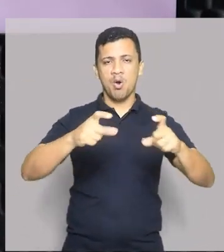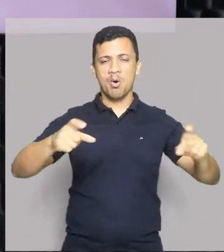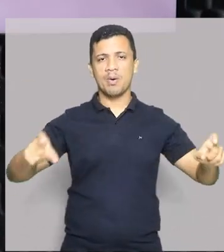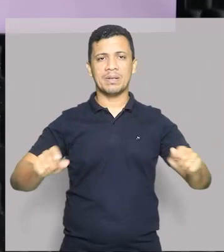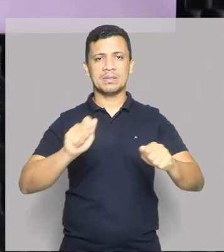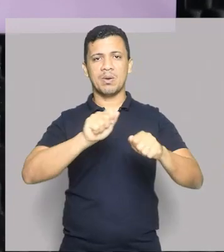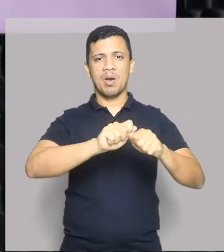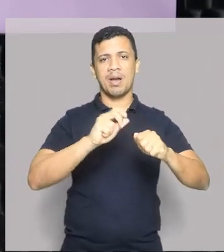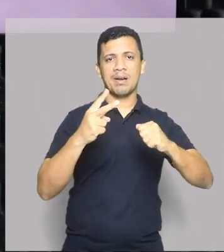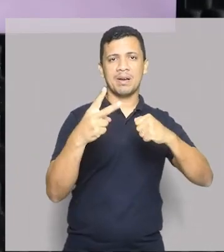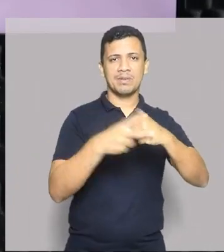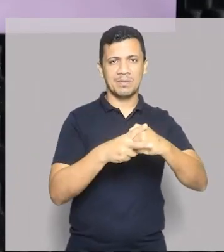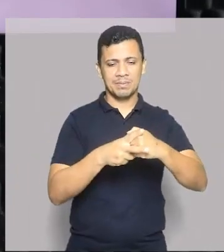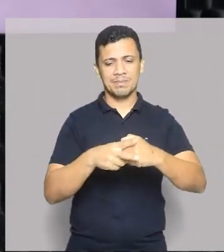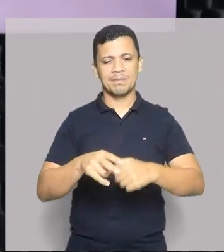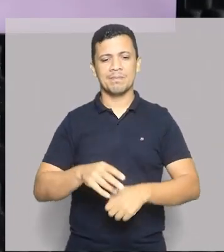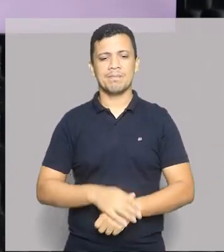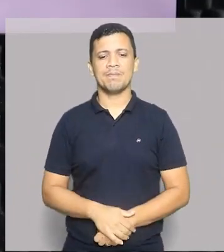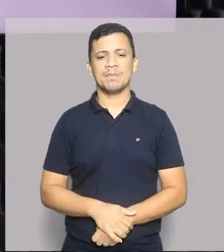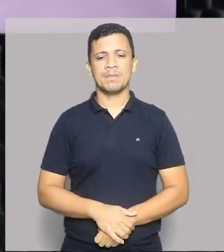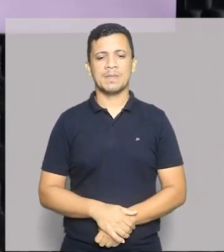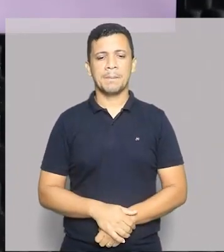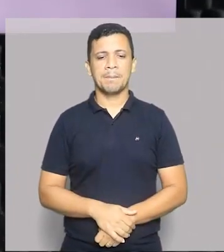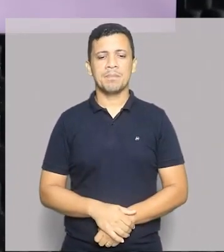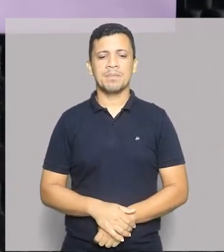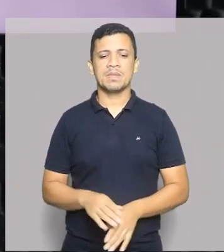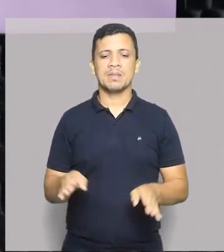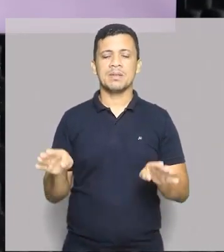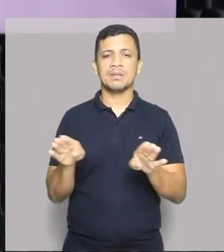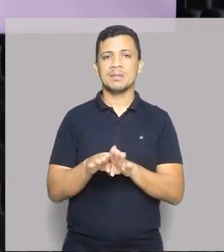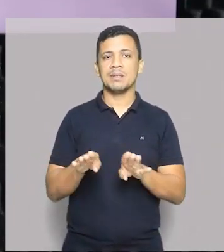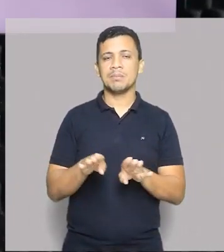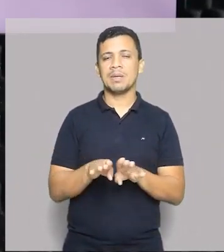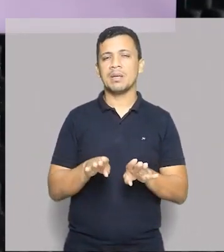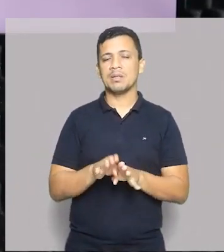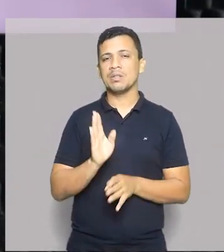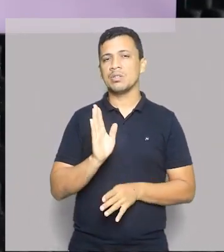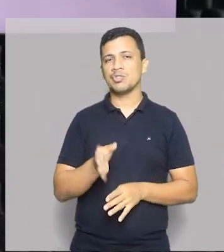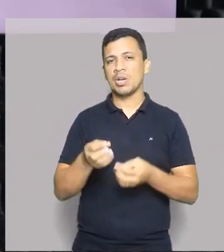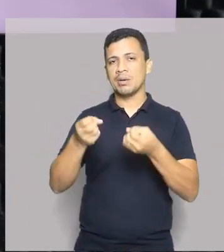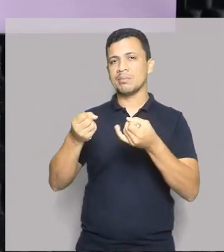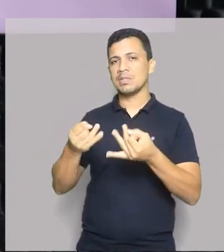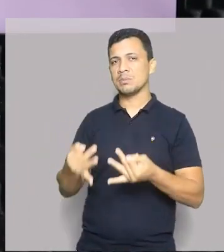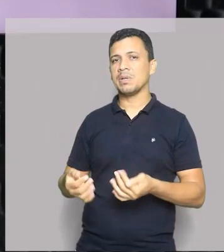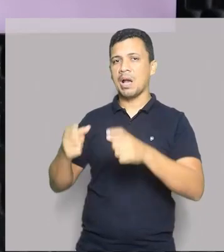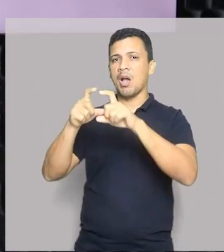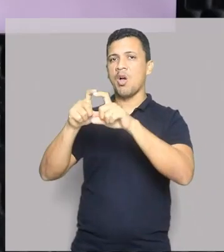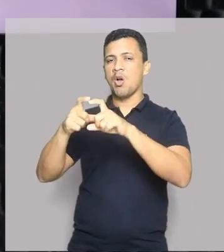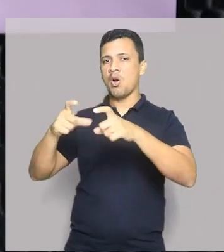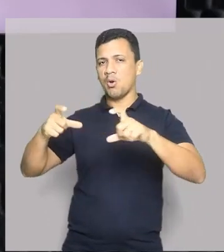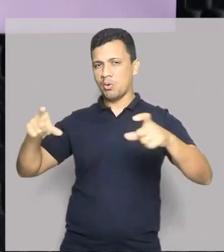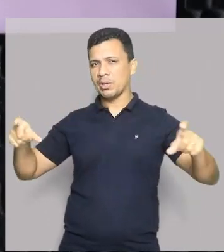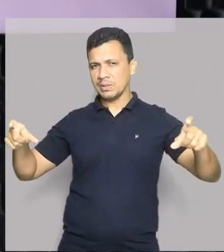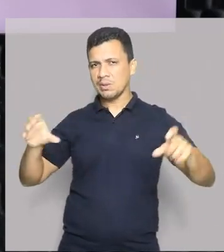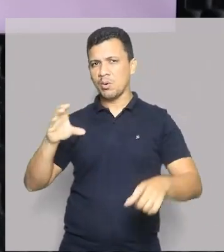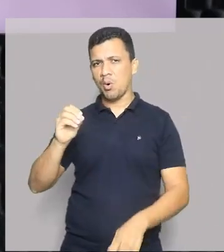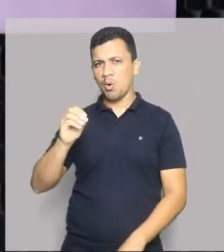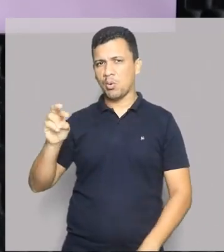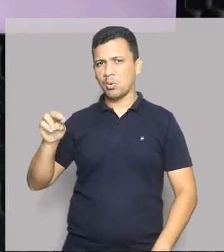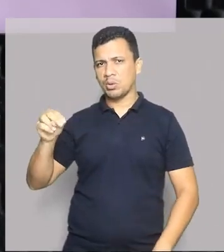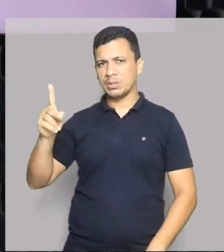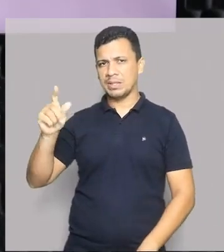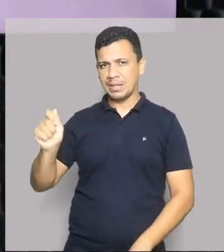bem? Assim como fizemos comentário em relação às orações coordenadas, as orações